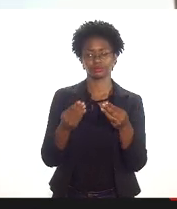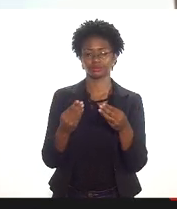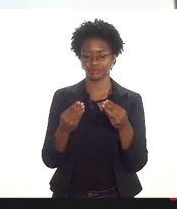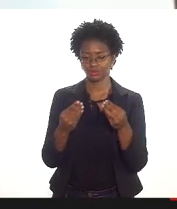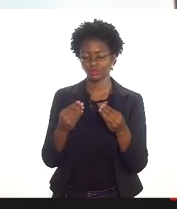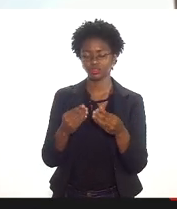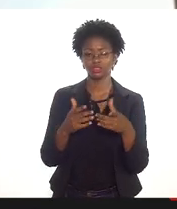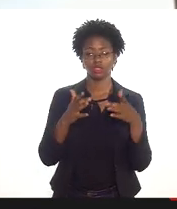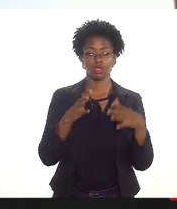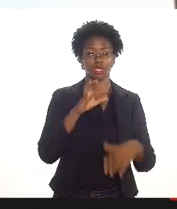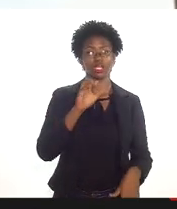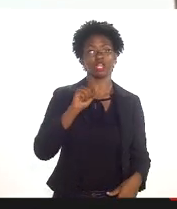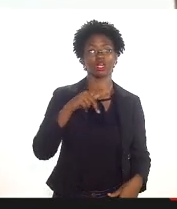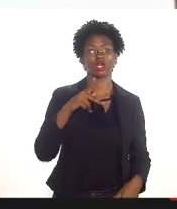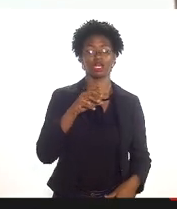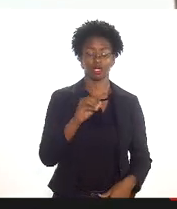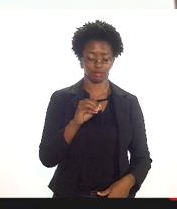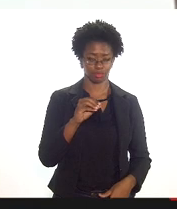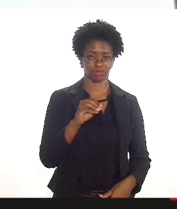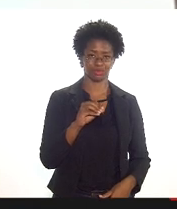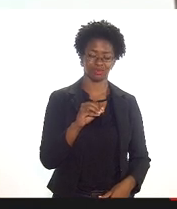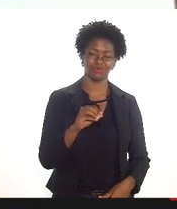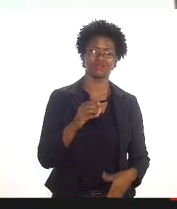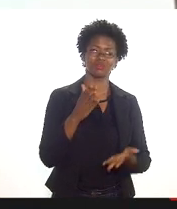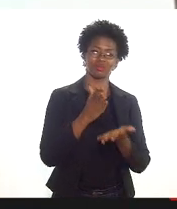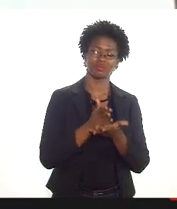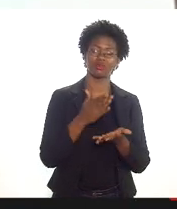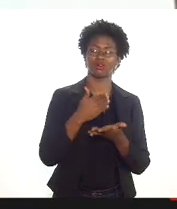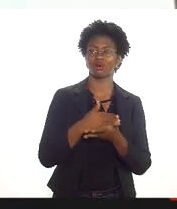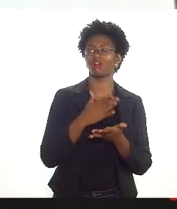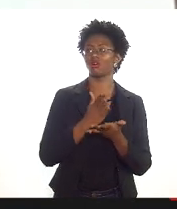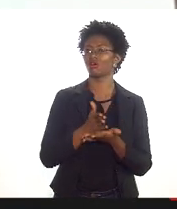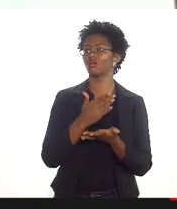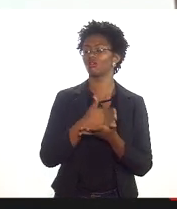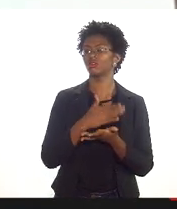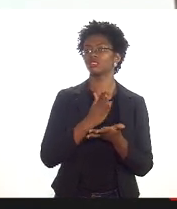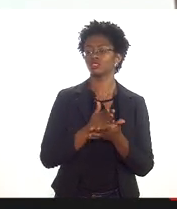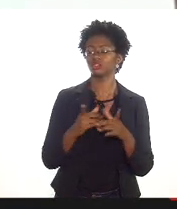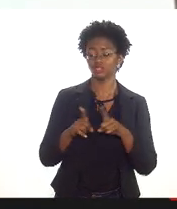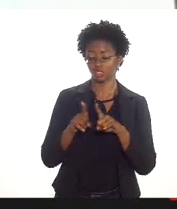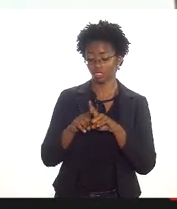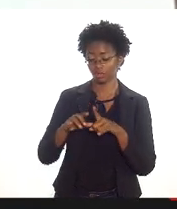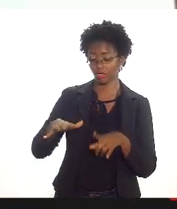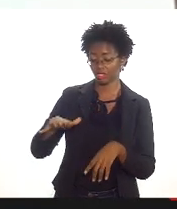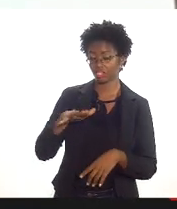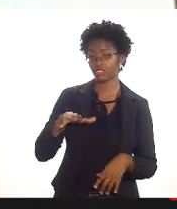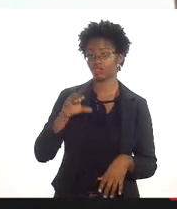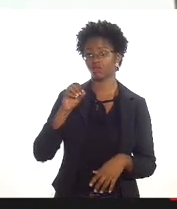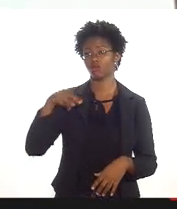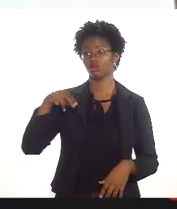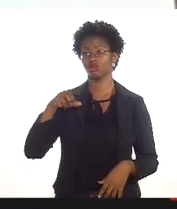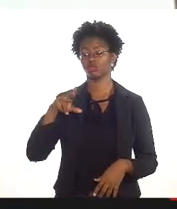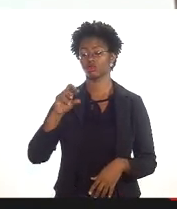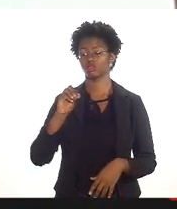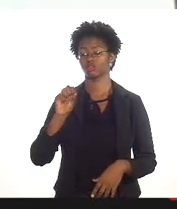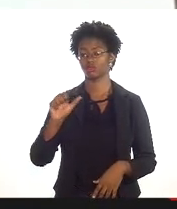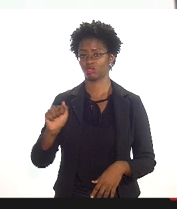de partilha, né, e de cessão onerosa, que não